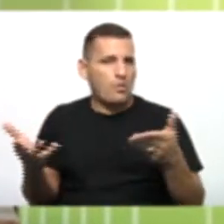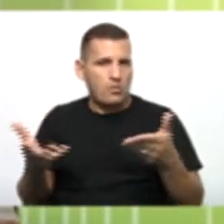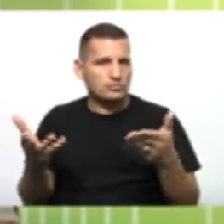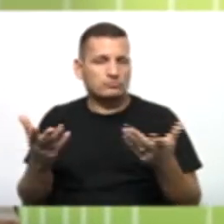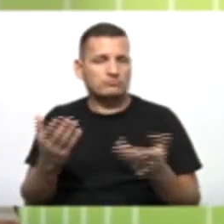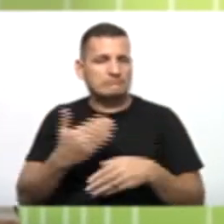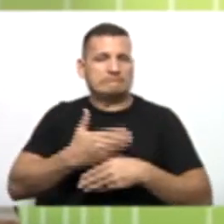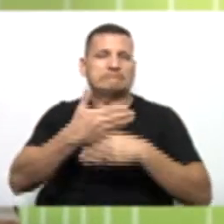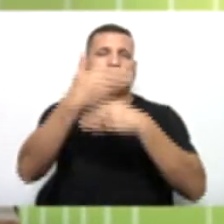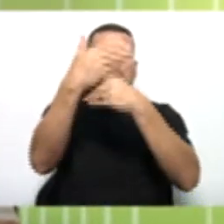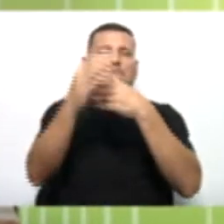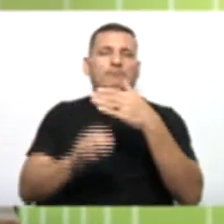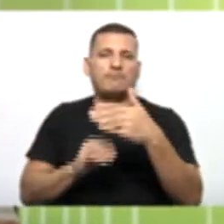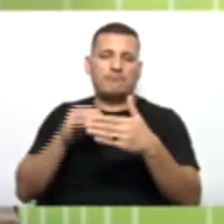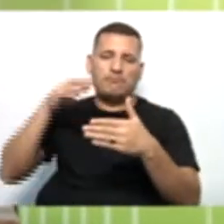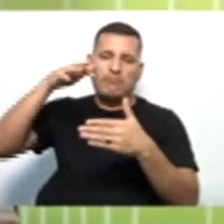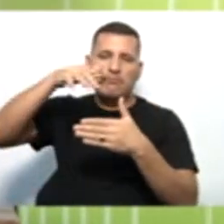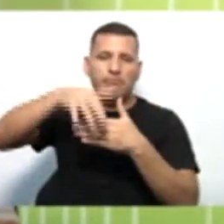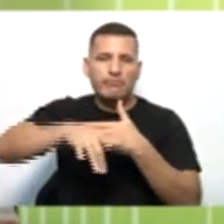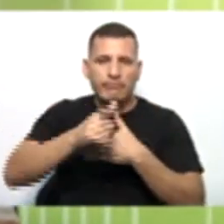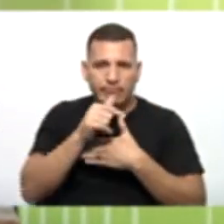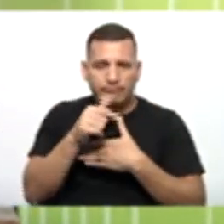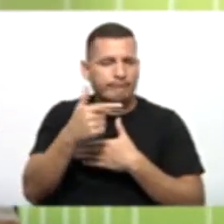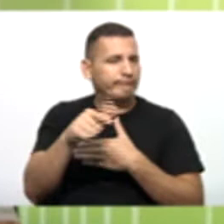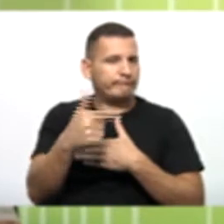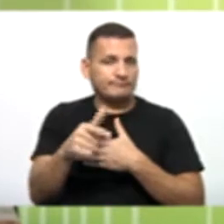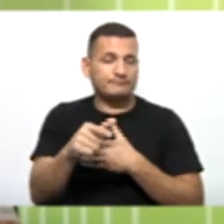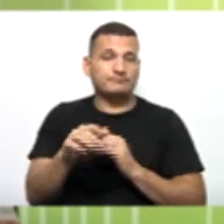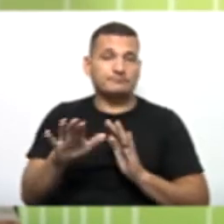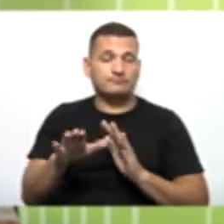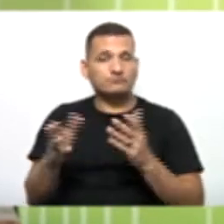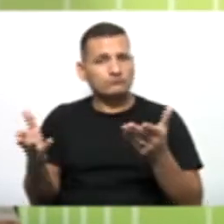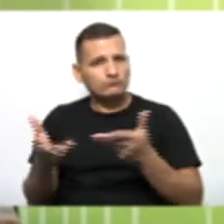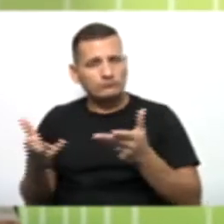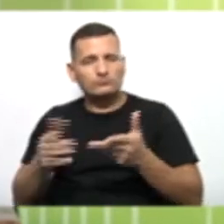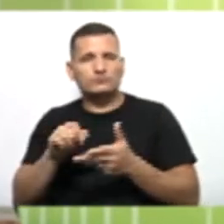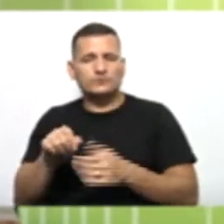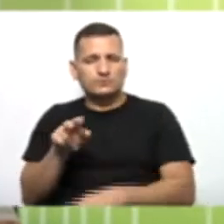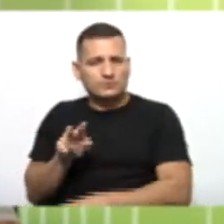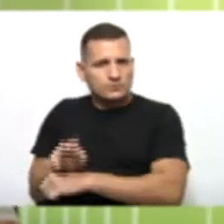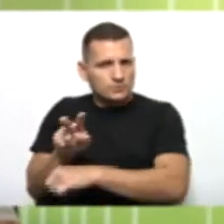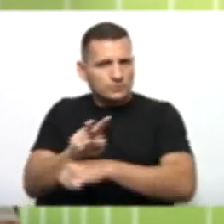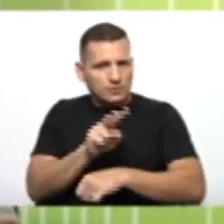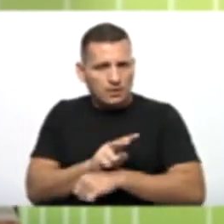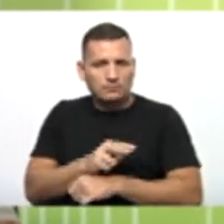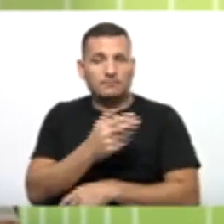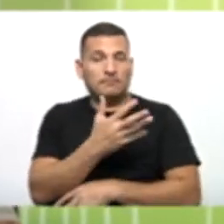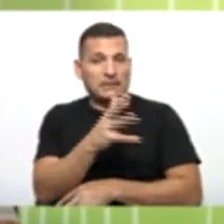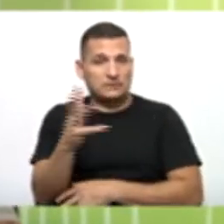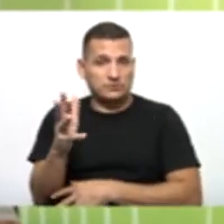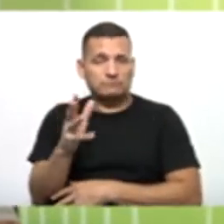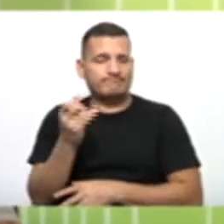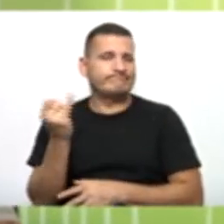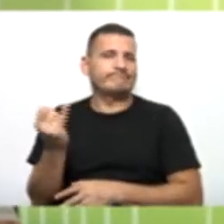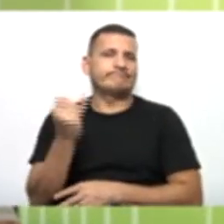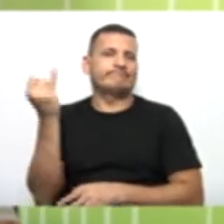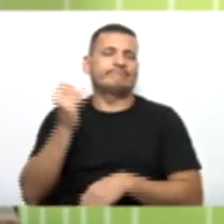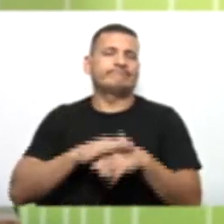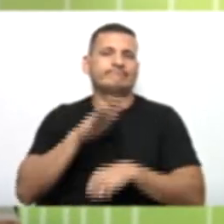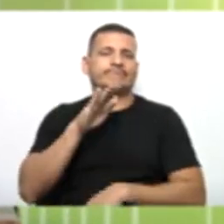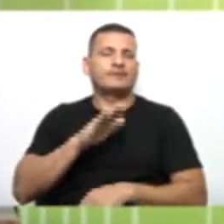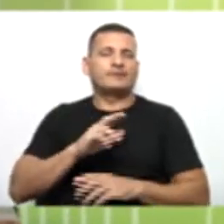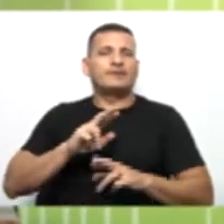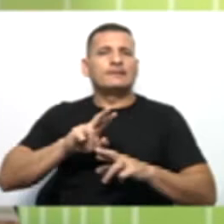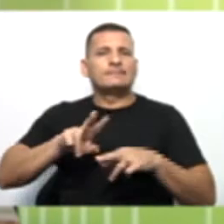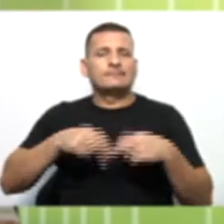cada dia, a gestão ambiental, a proteção ao meio ambiente se torna mais importante devido à capacidade do